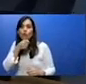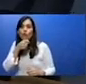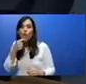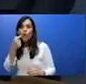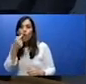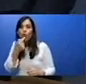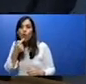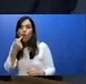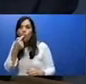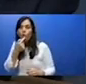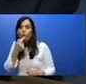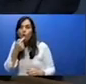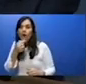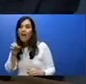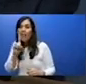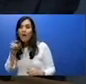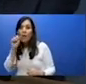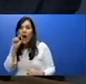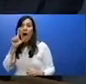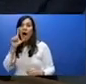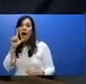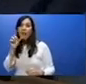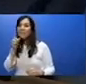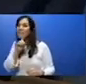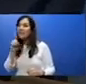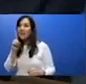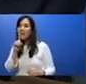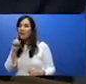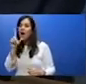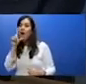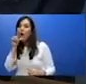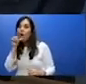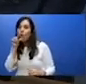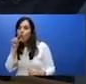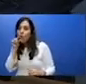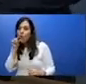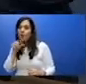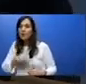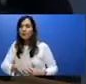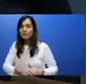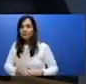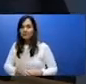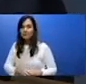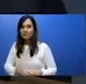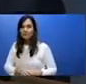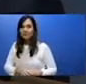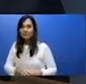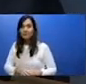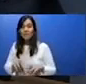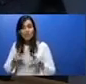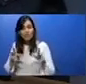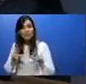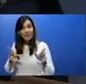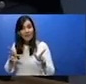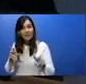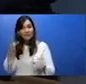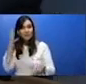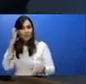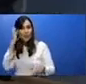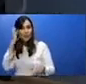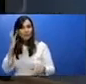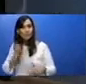vovô, né? Parece até que faz um biquinho, eu não abro muito a minha boca, tá? É a diferença entre